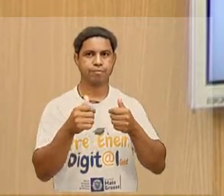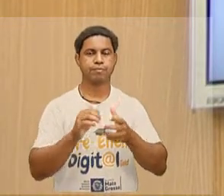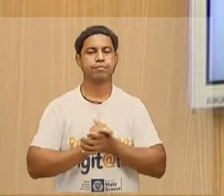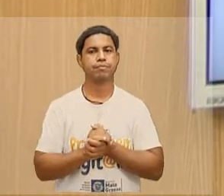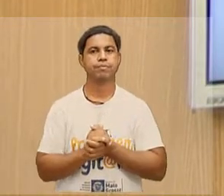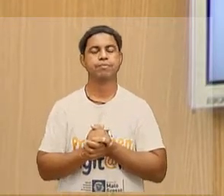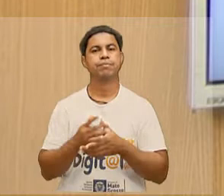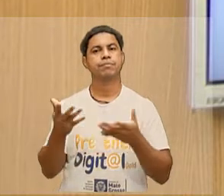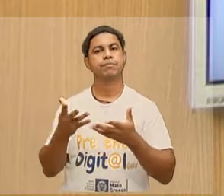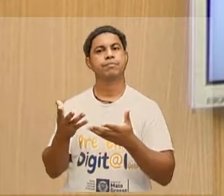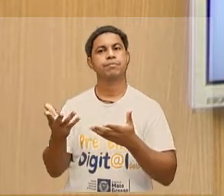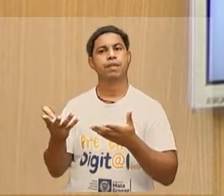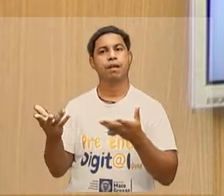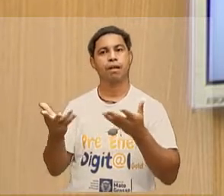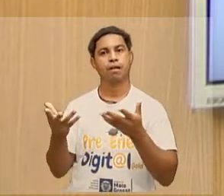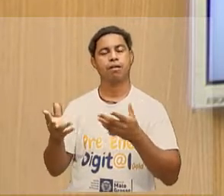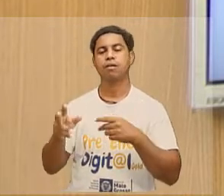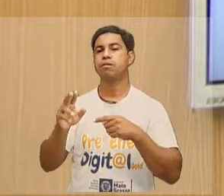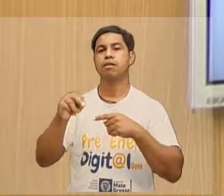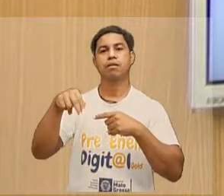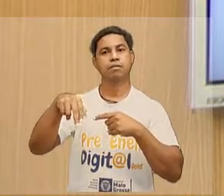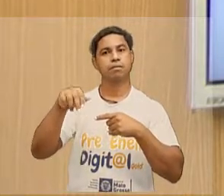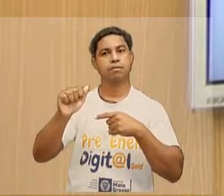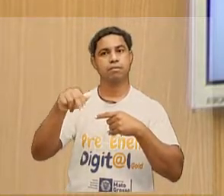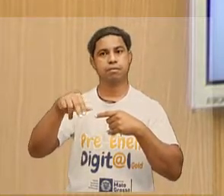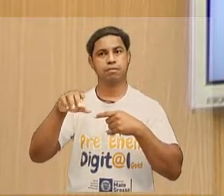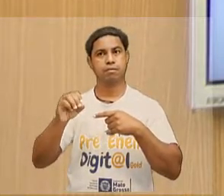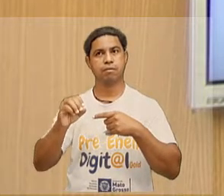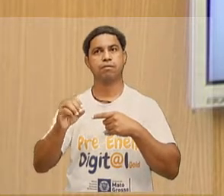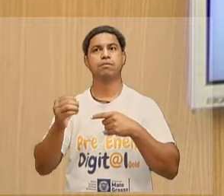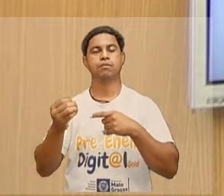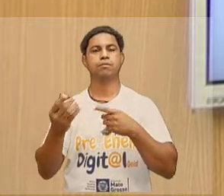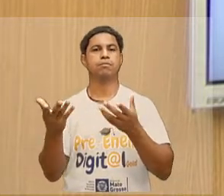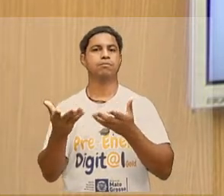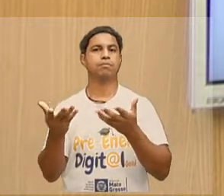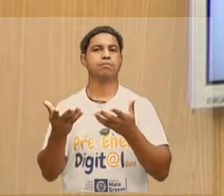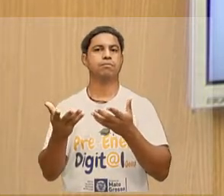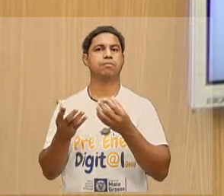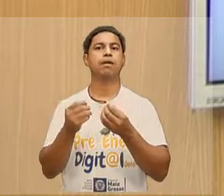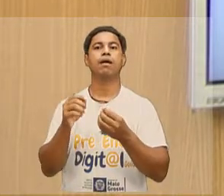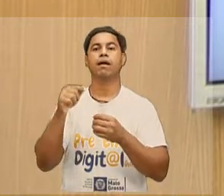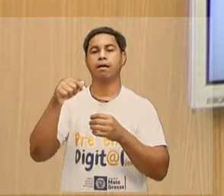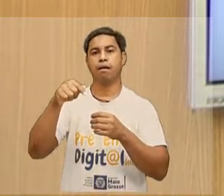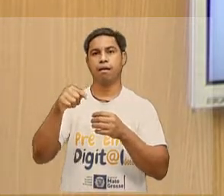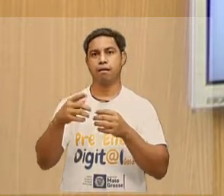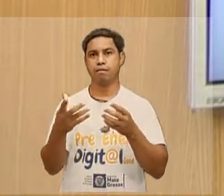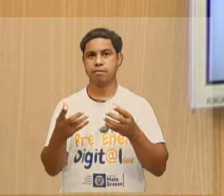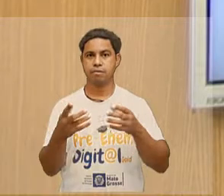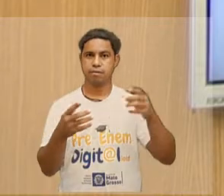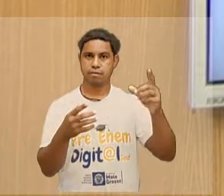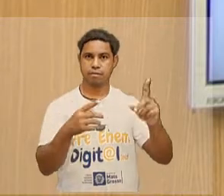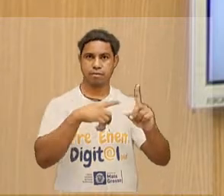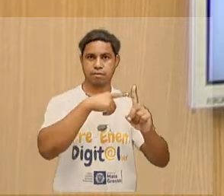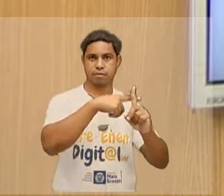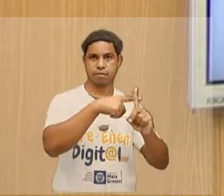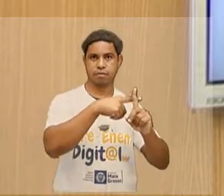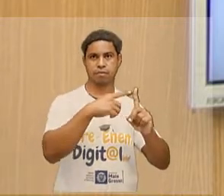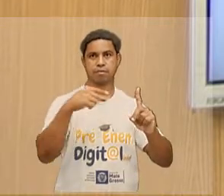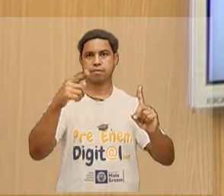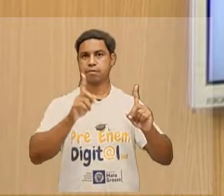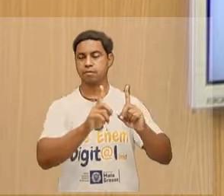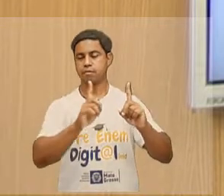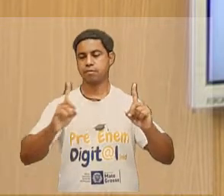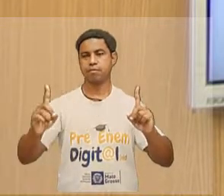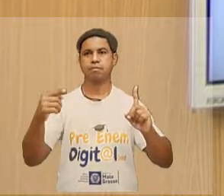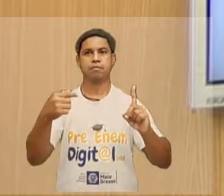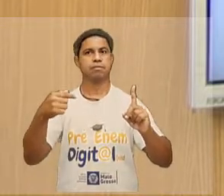eu chamei a atenção para o nano Coulomb. Veja que essa carga é geradora de campo elétrico e